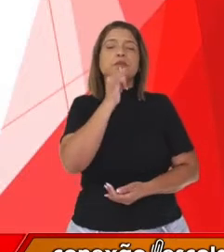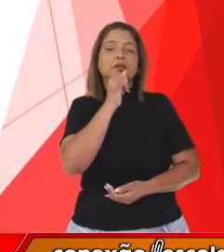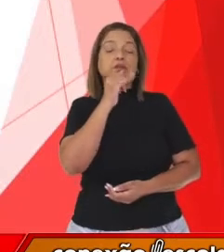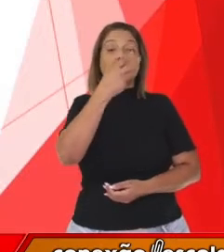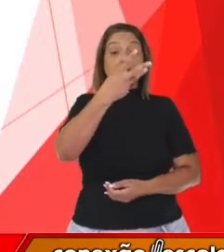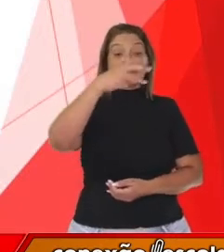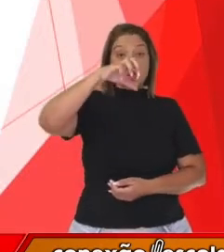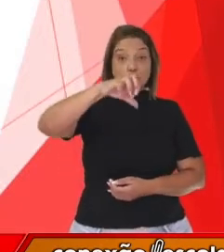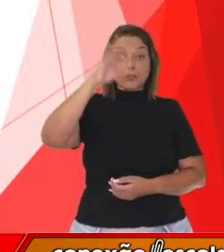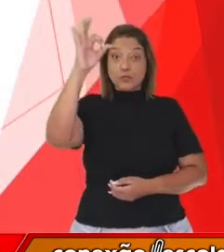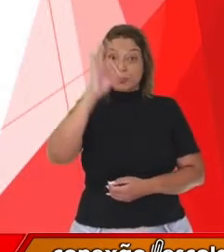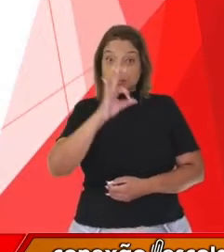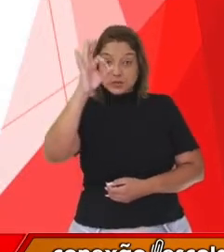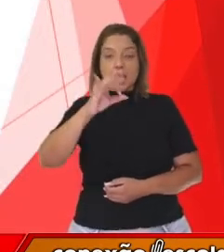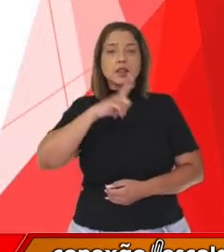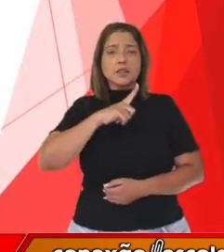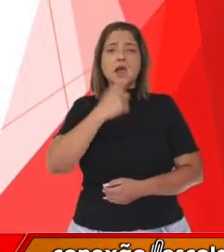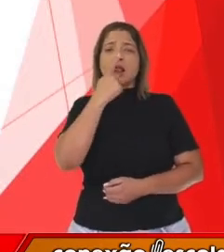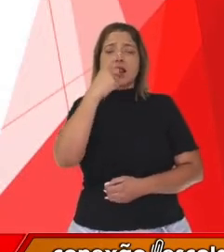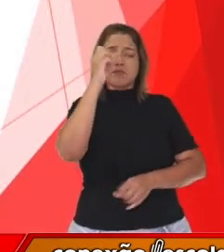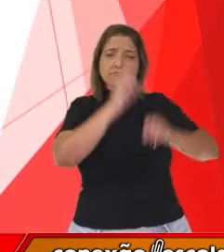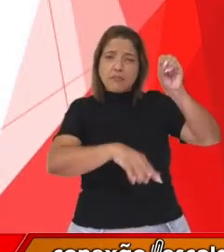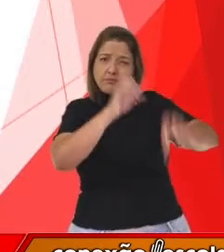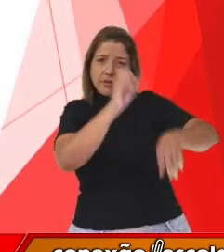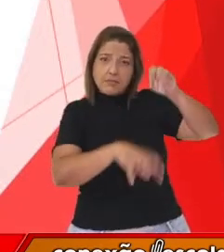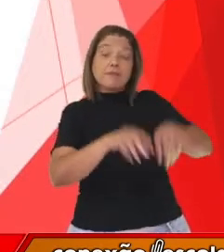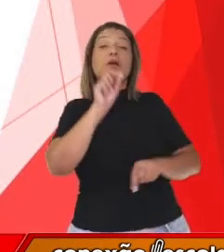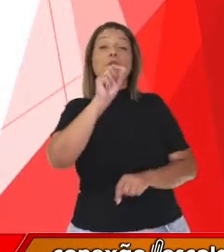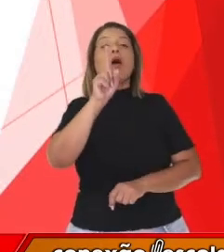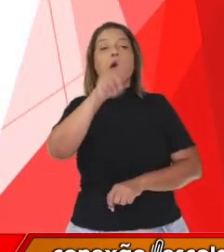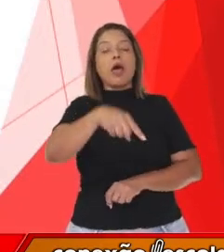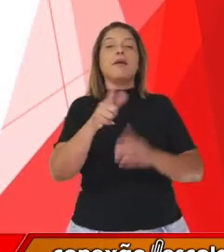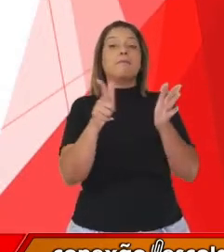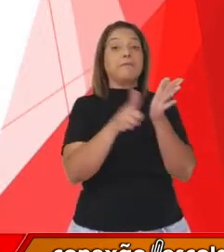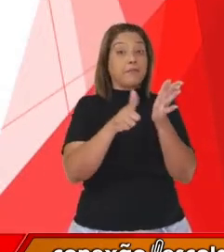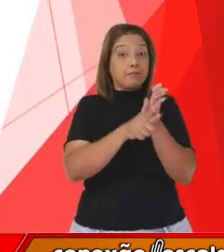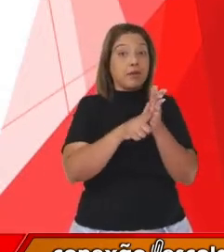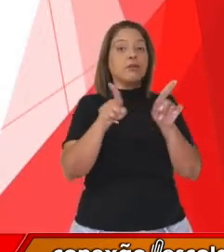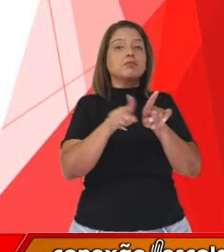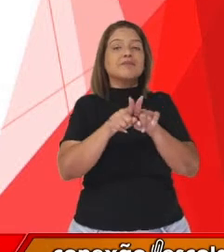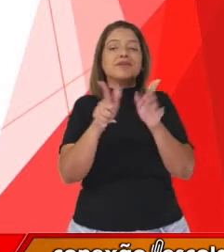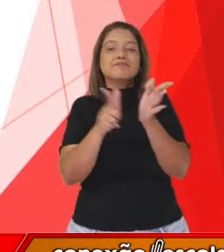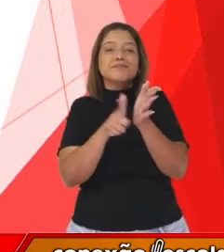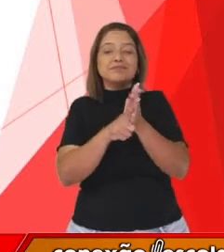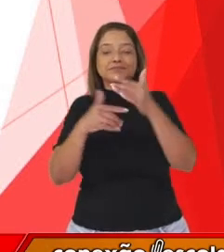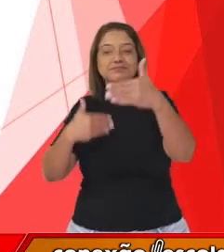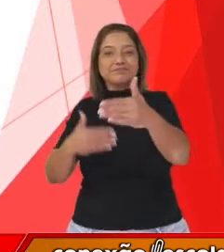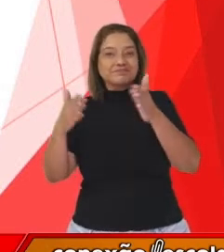39% do lixo produzido nas cidades brasileiras são papel e papelão.